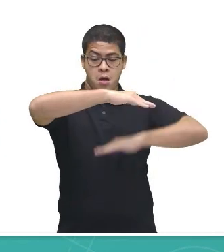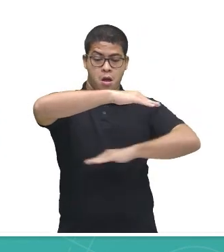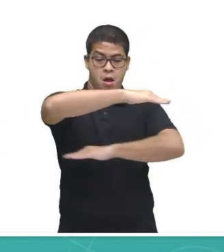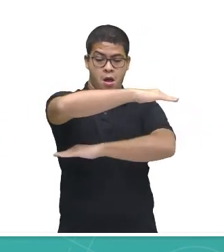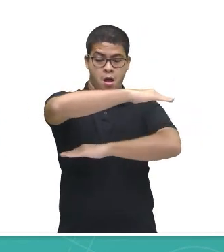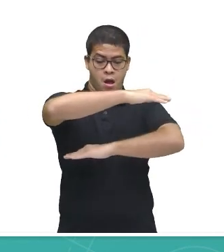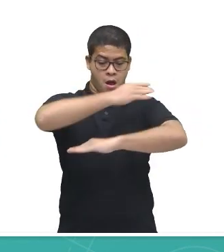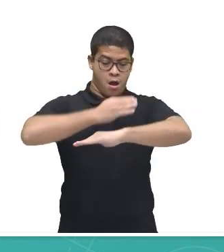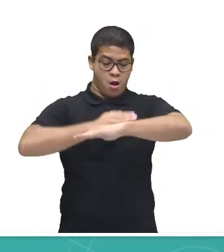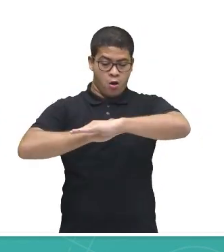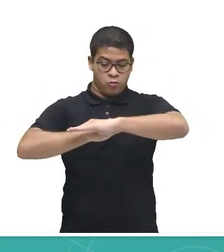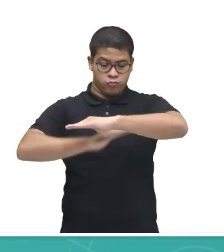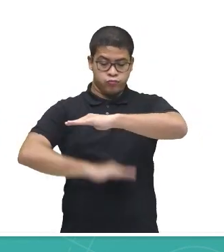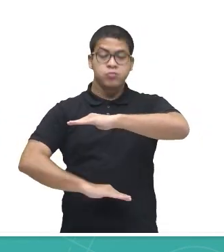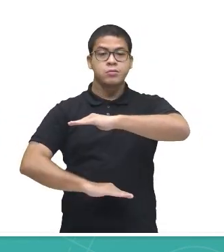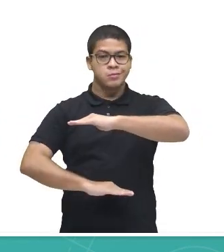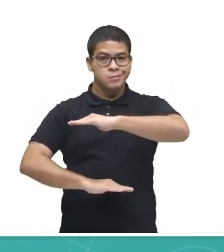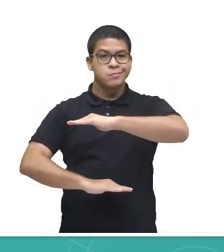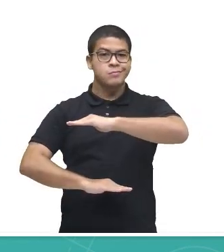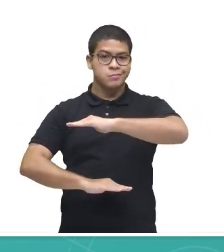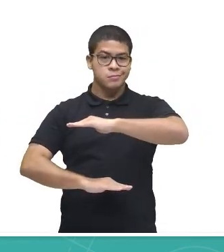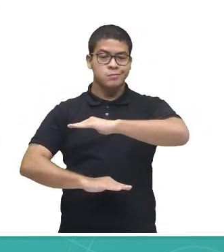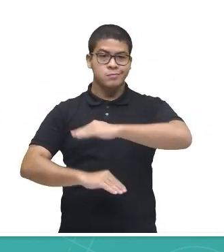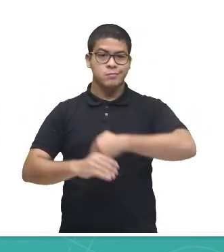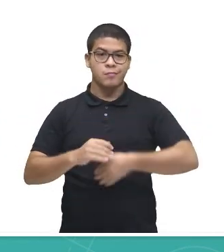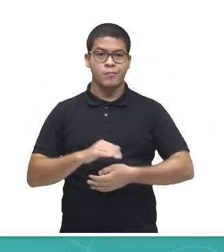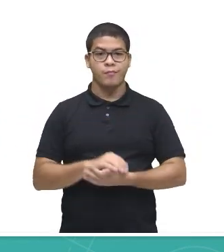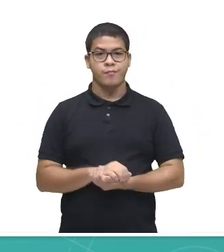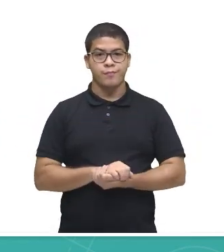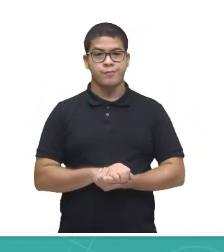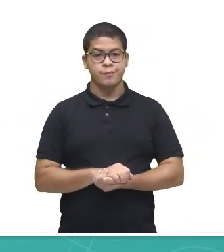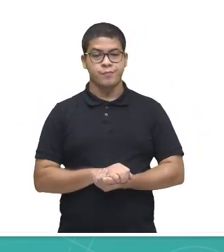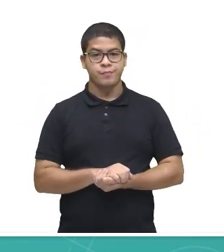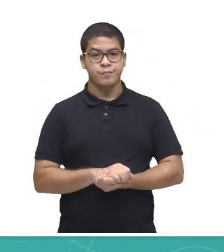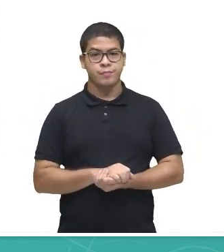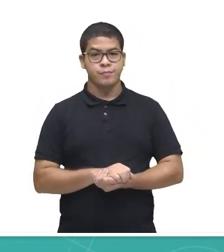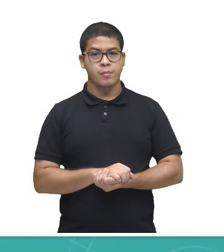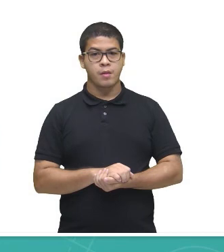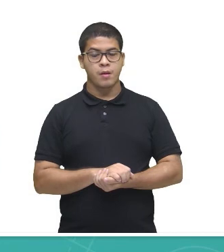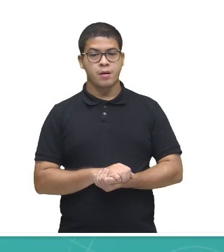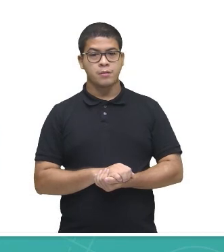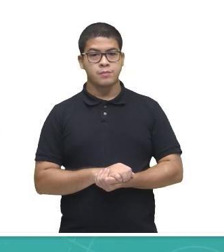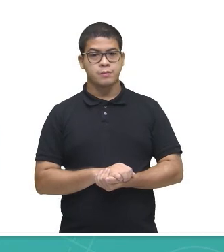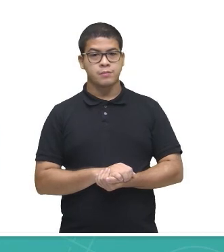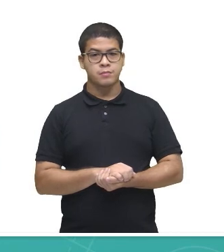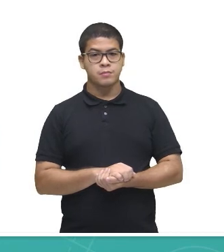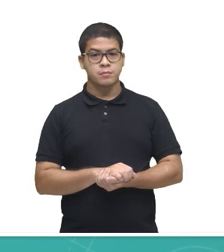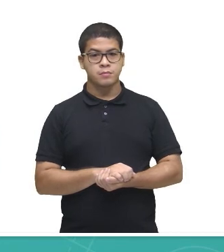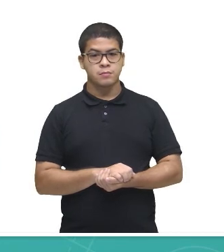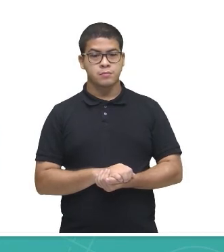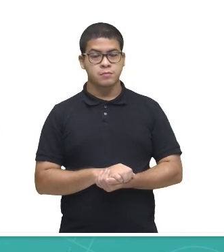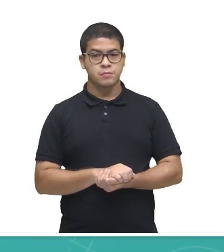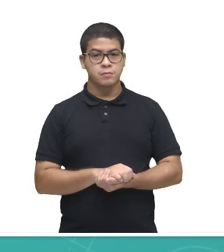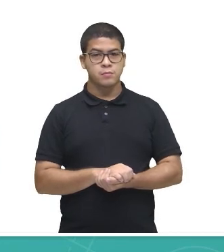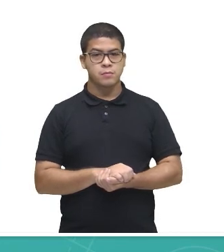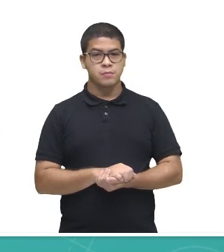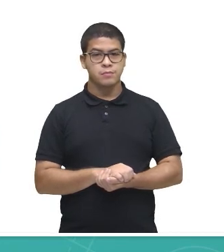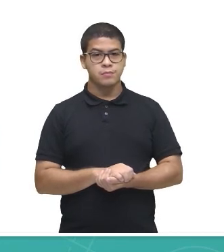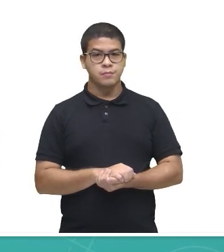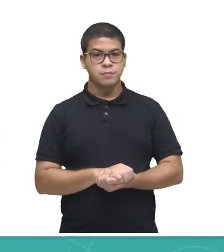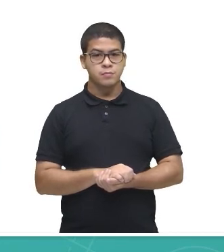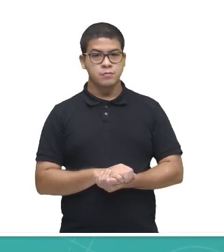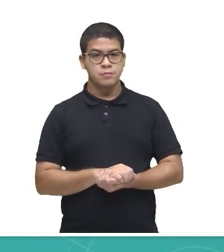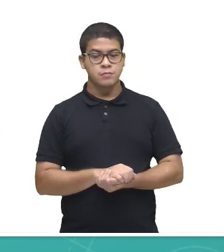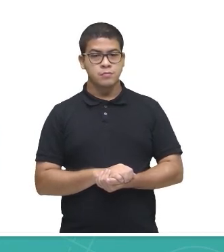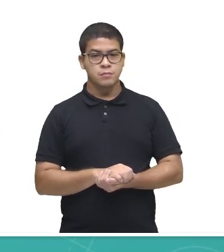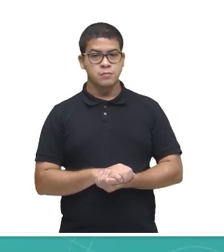acima e abaixo das retas paralelas, ok? E alternos, eles se